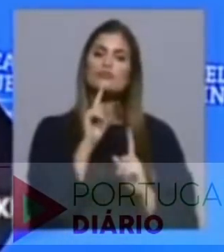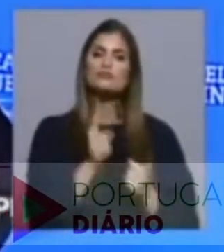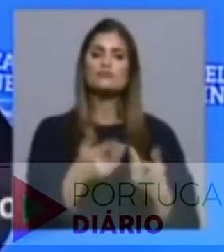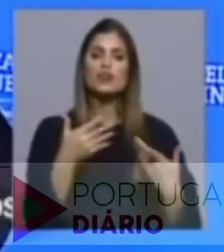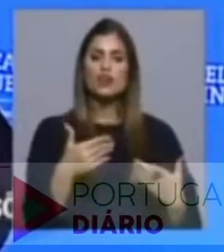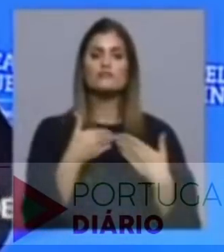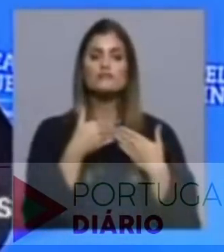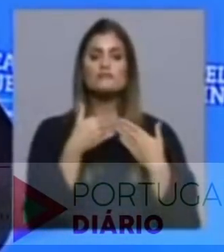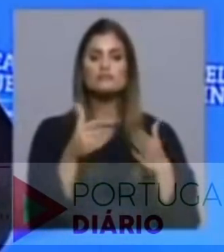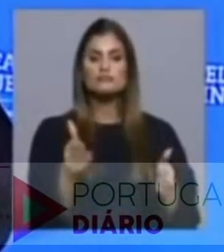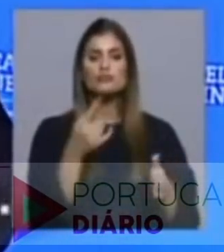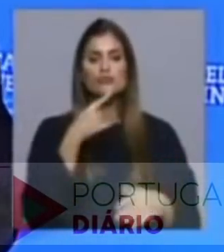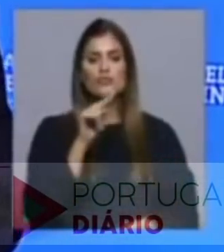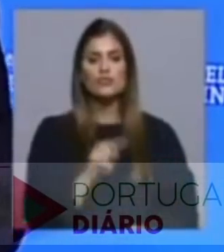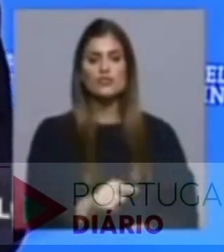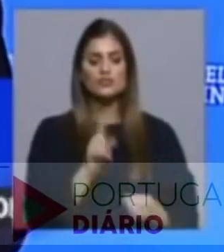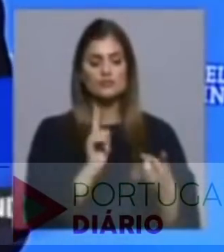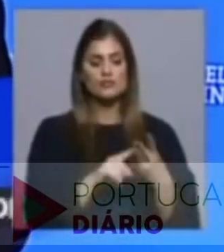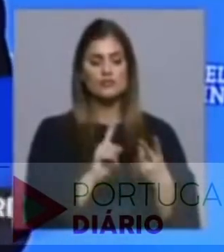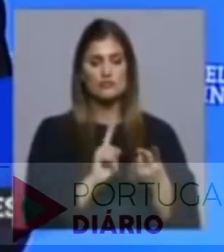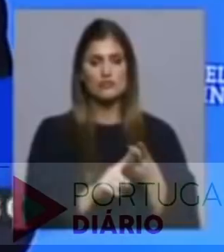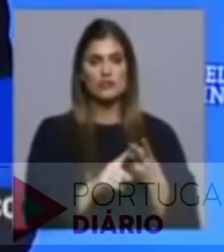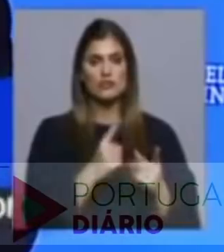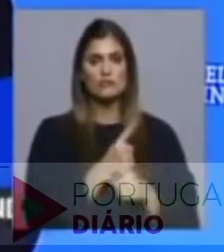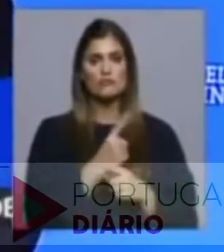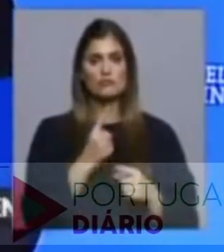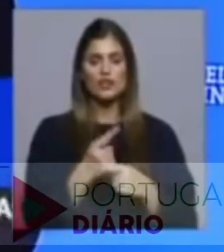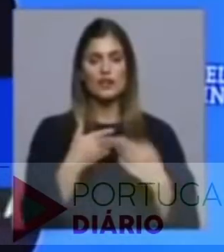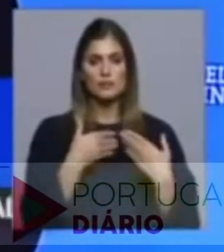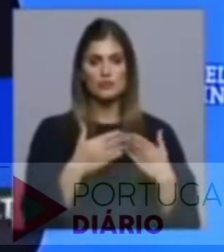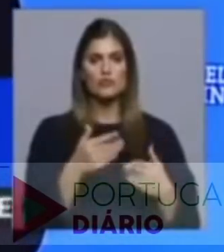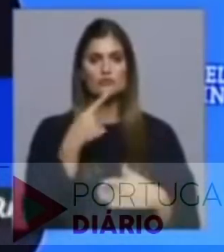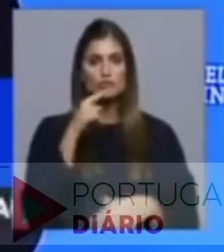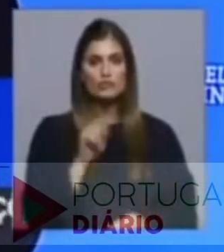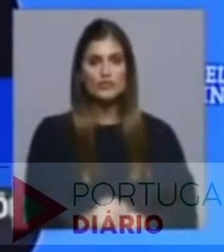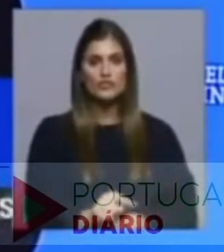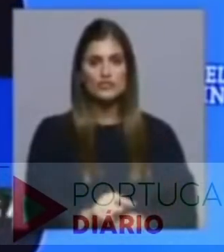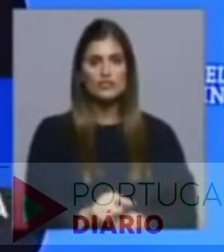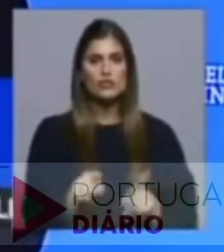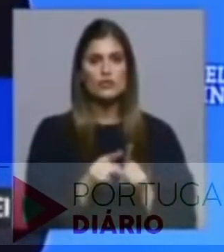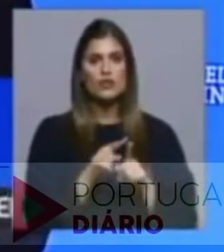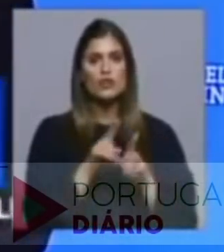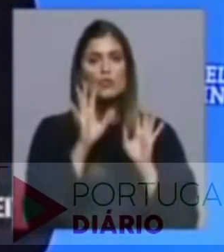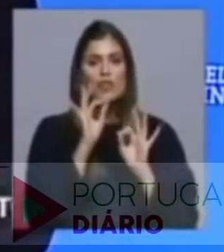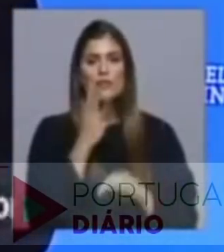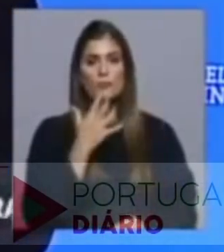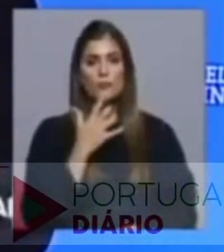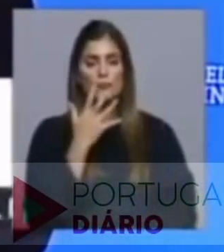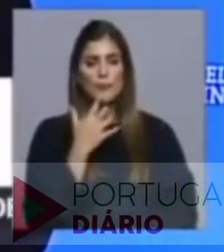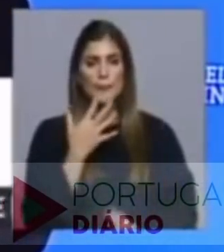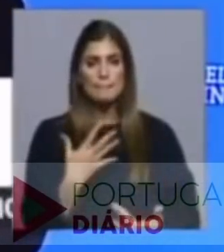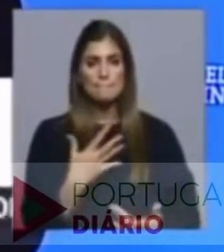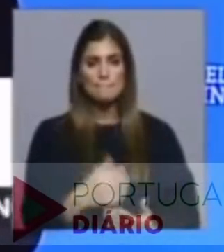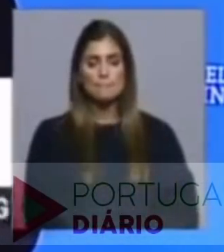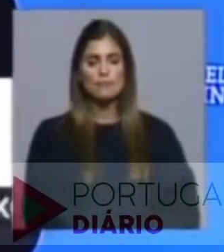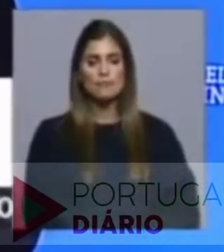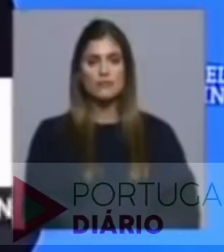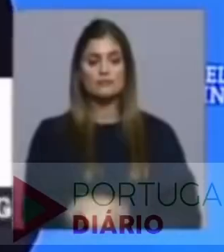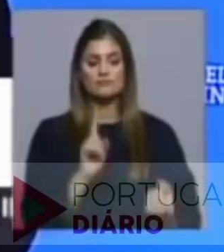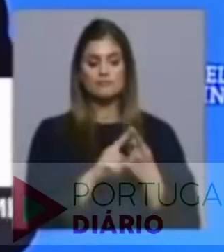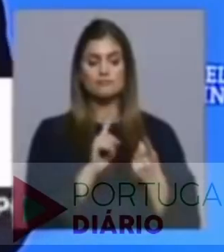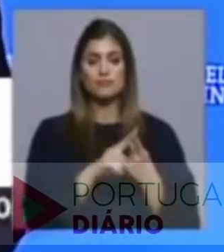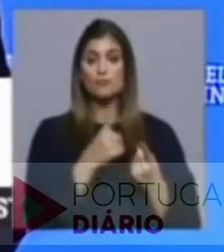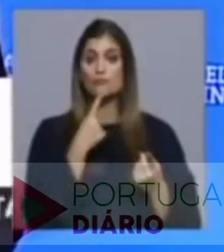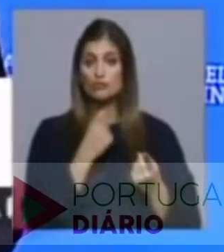a reabertura? E a segunda é, porquê é que a reabertura tem de ser tão cautelosa? Quanto à